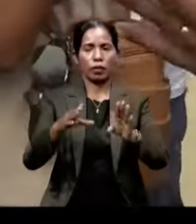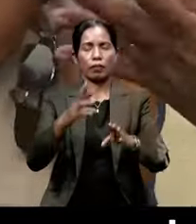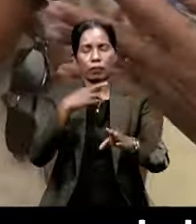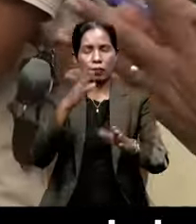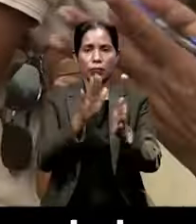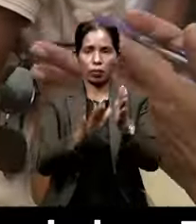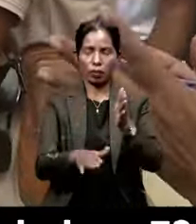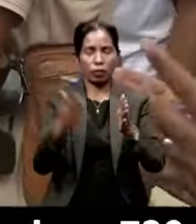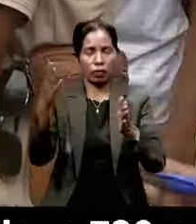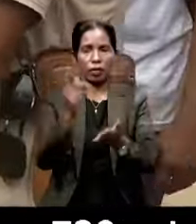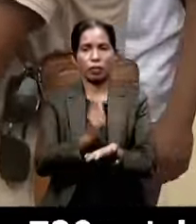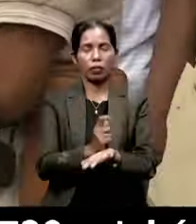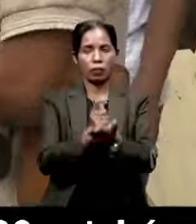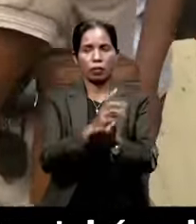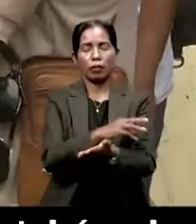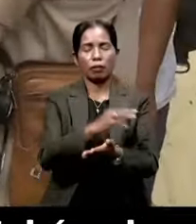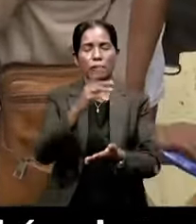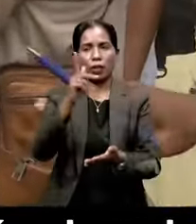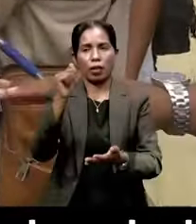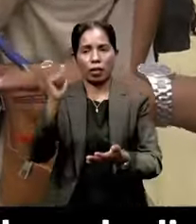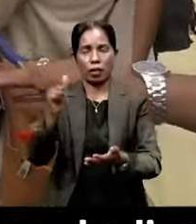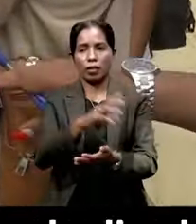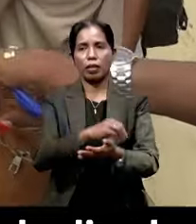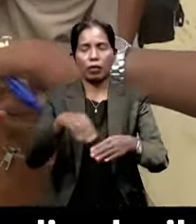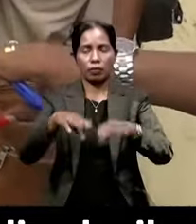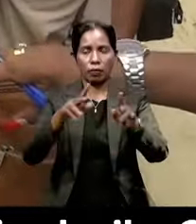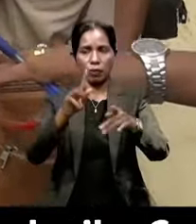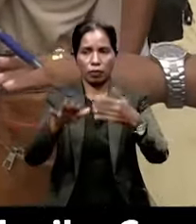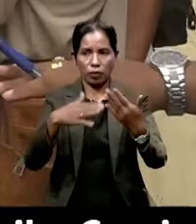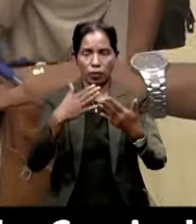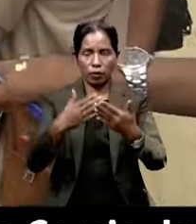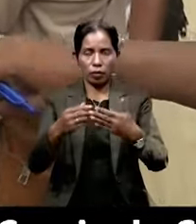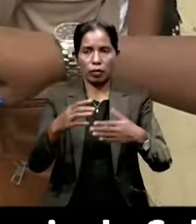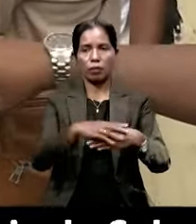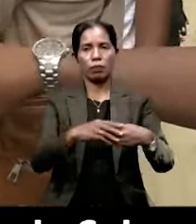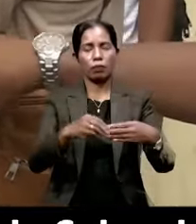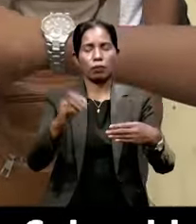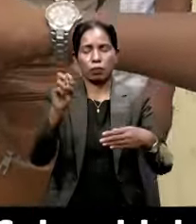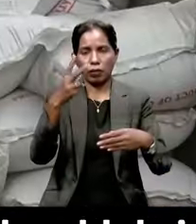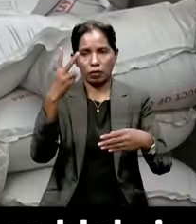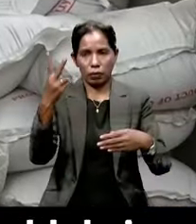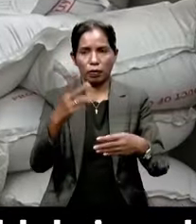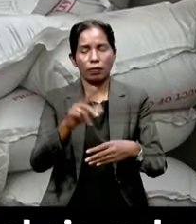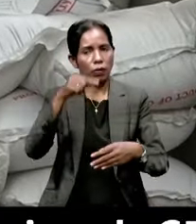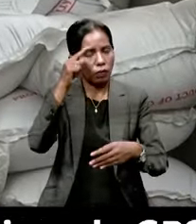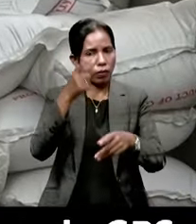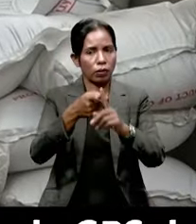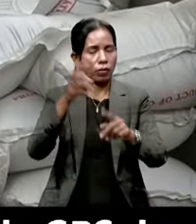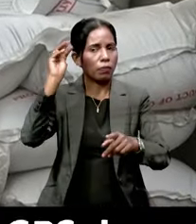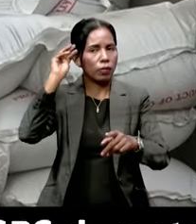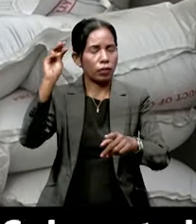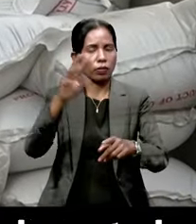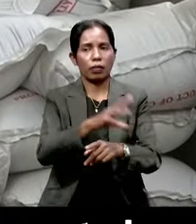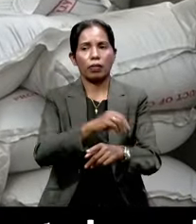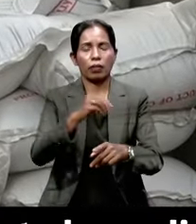lori fos ho marka mekae sa kari hun rua faan ba komunidade sir ho dolar san lu resin rua. Antes ne governo li husi ministeru